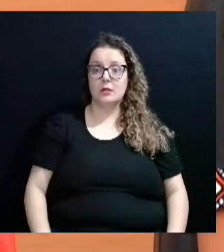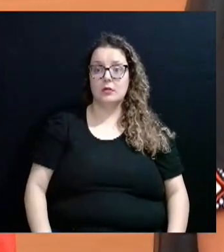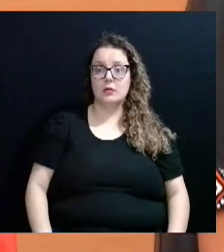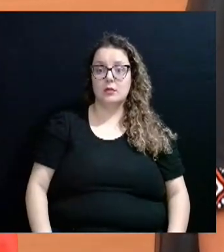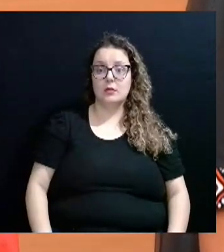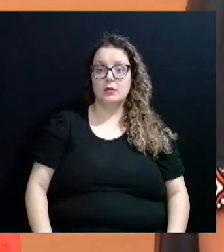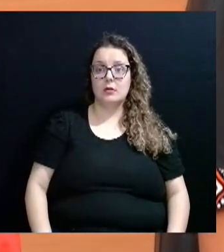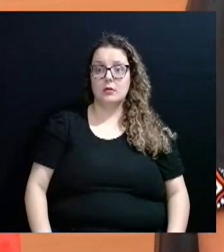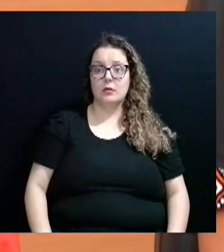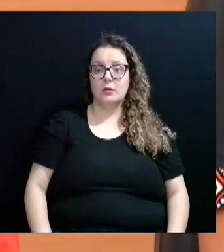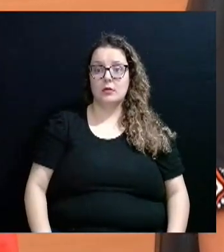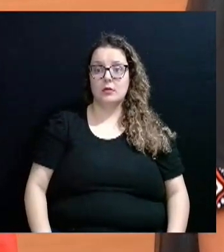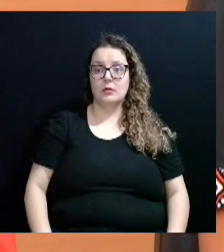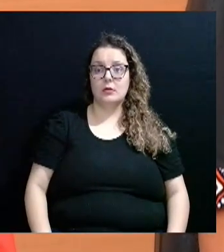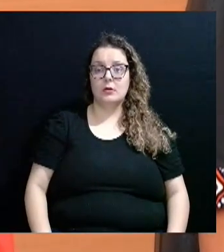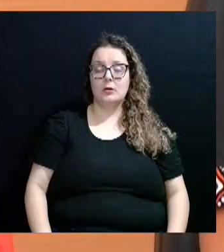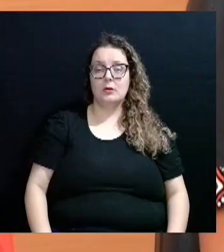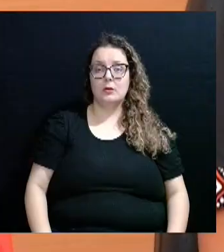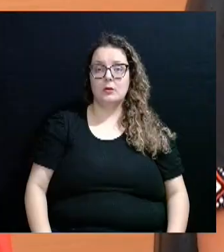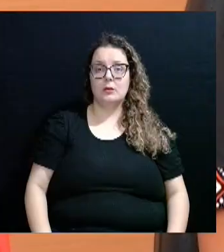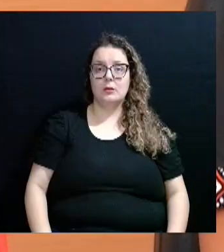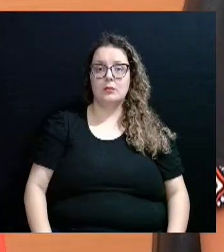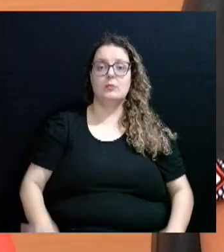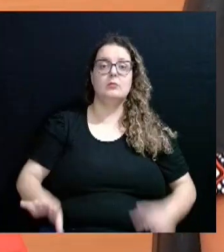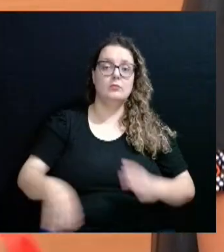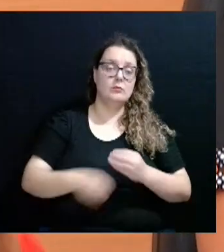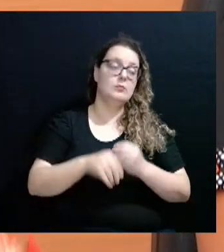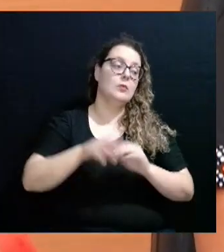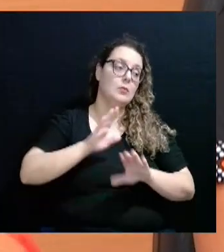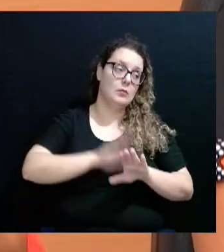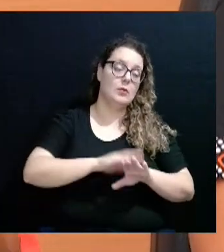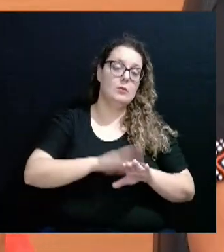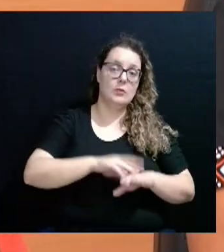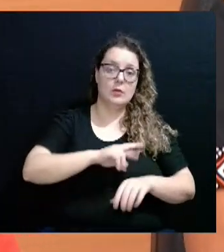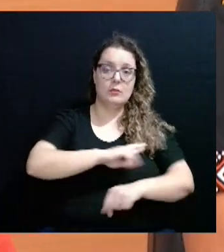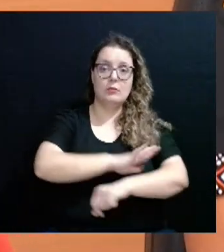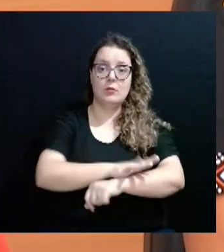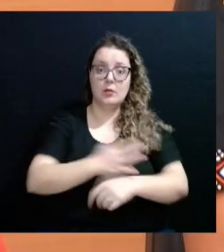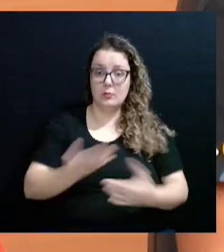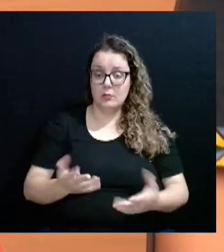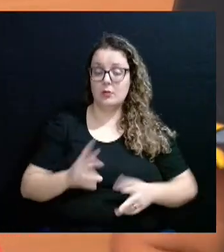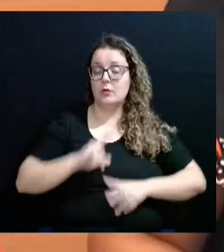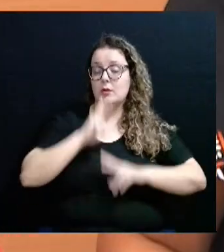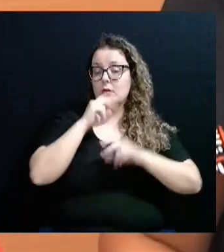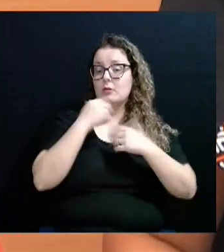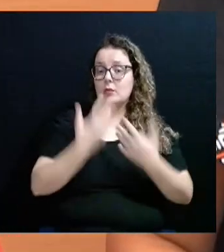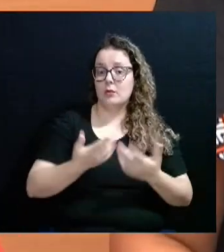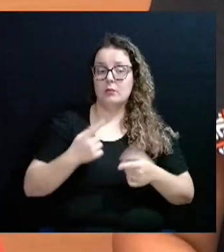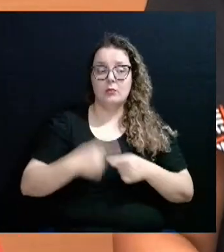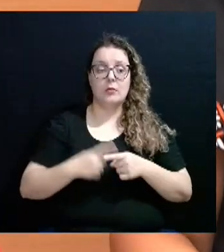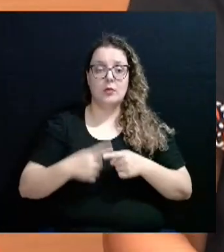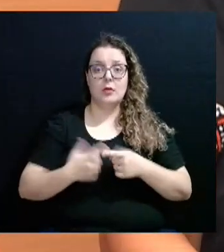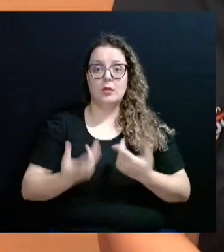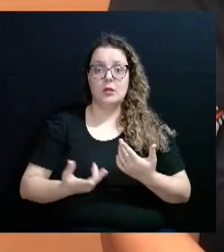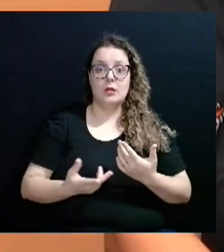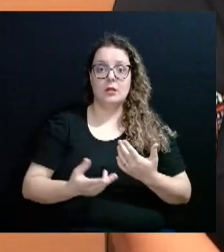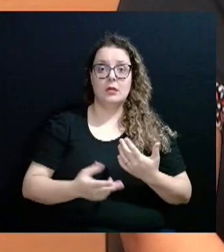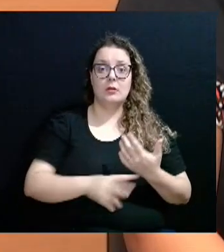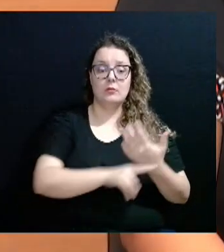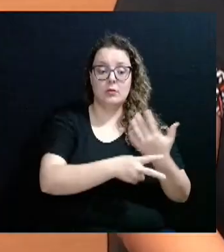Uma resposta, uma reação ao racismo, mas aquilo ali, o que era forte é porque aquelas circunstâncias eram comuns,